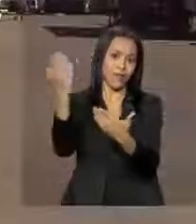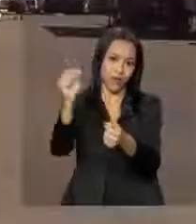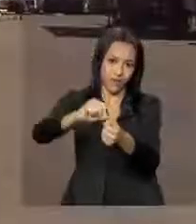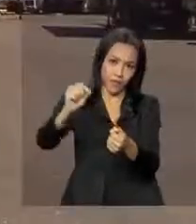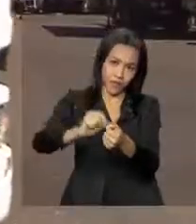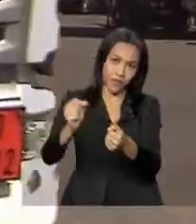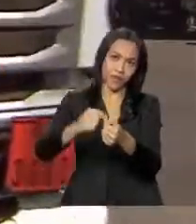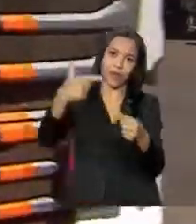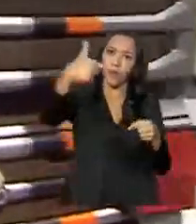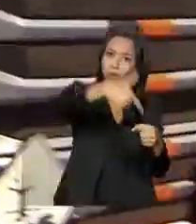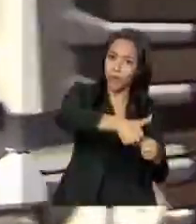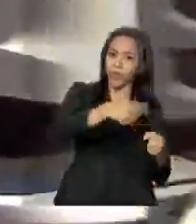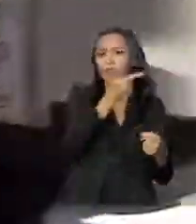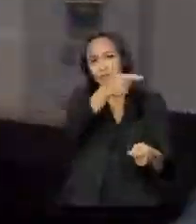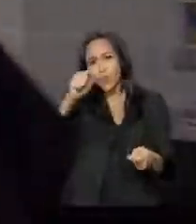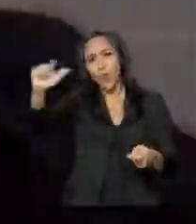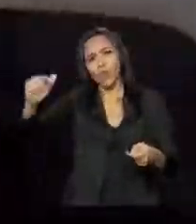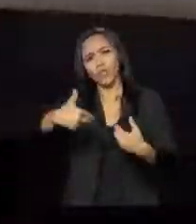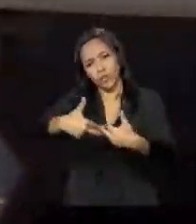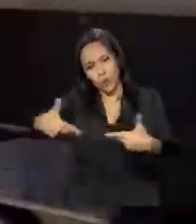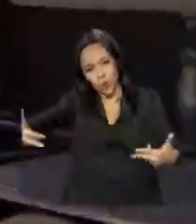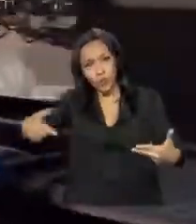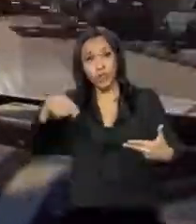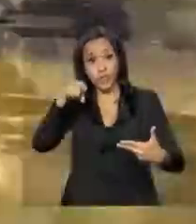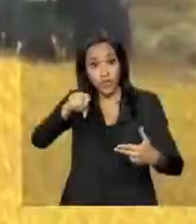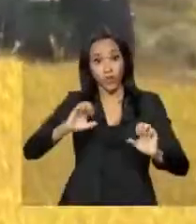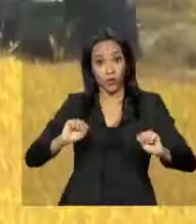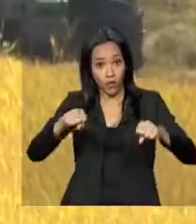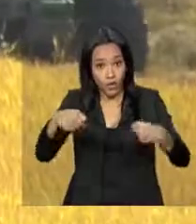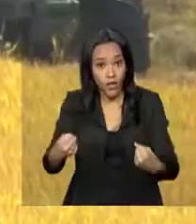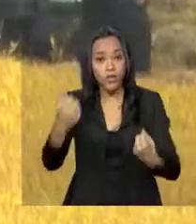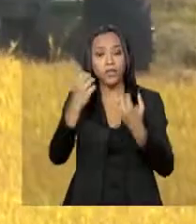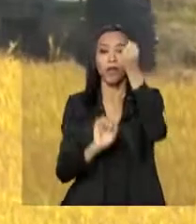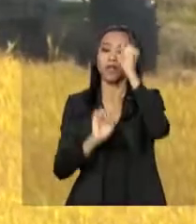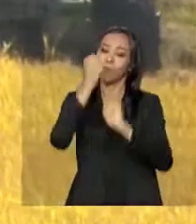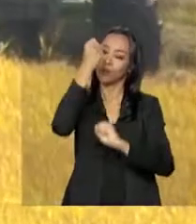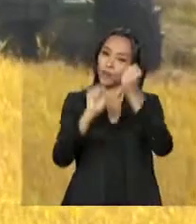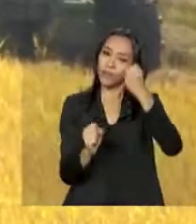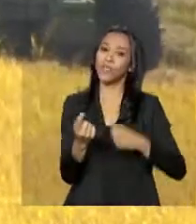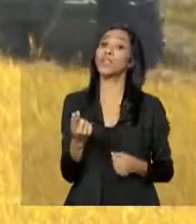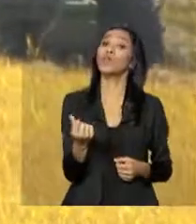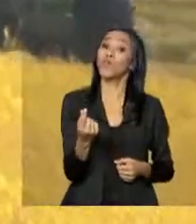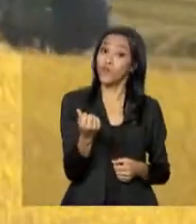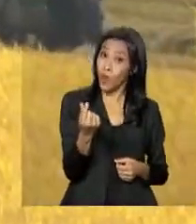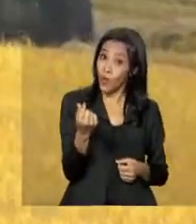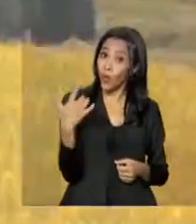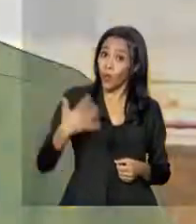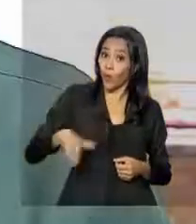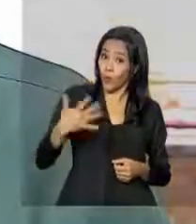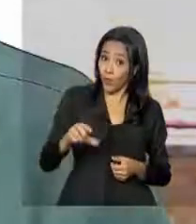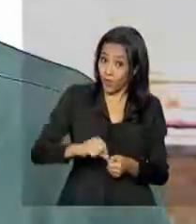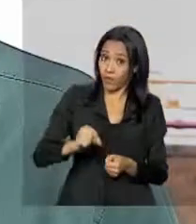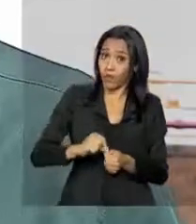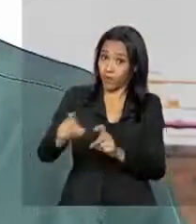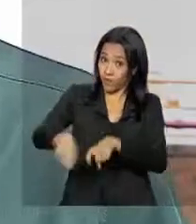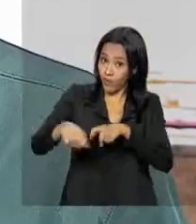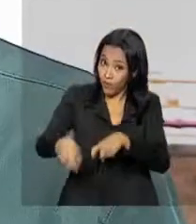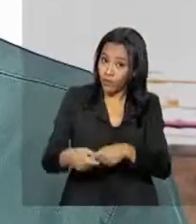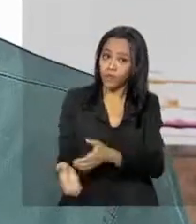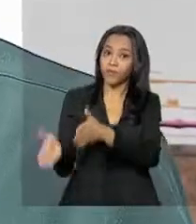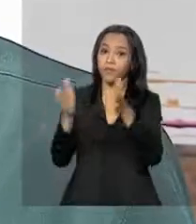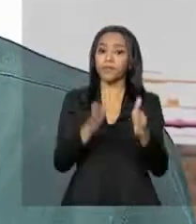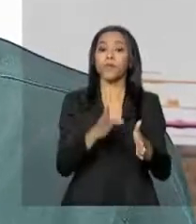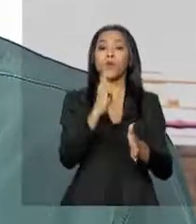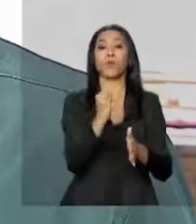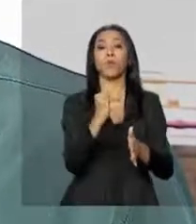e outros produtos químicos, o que fortalece a indústria e aumenta o valor do que é cultivado no campo. O biodiesel, ele é